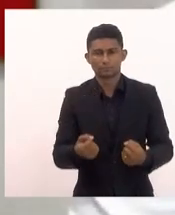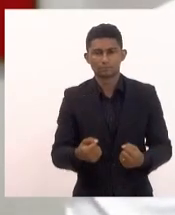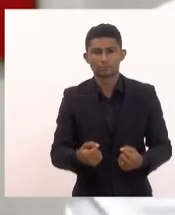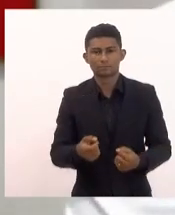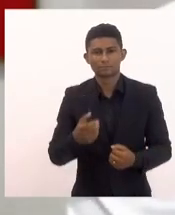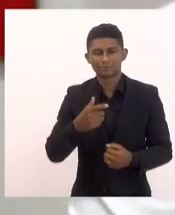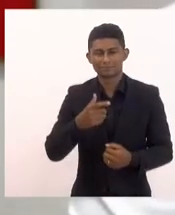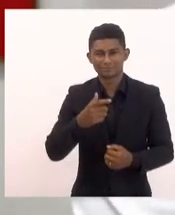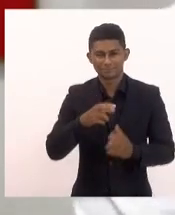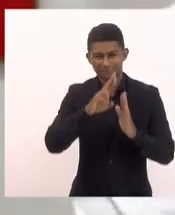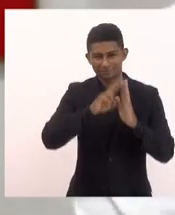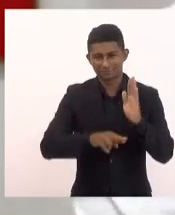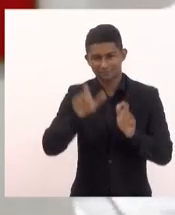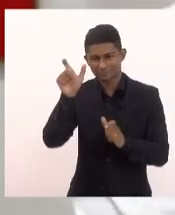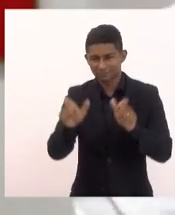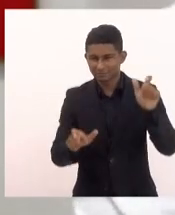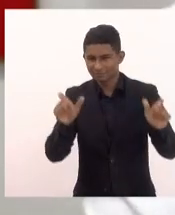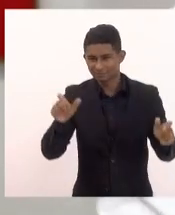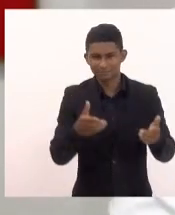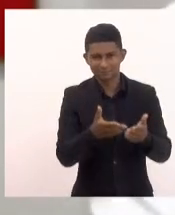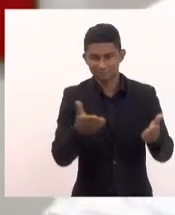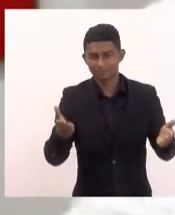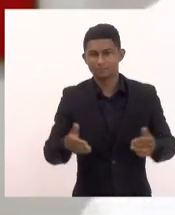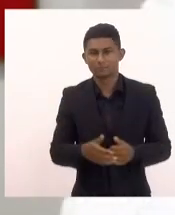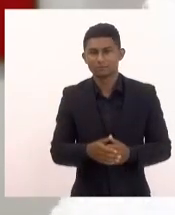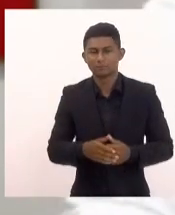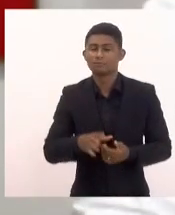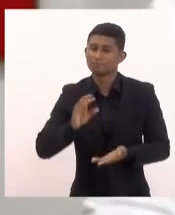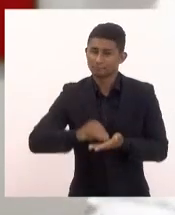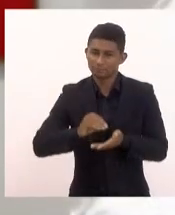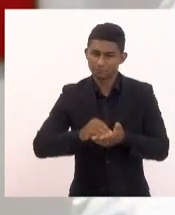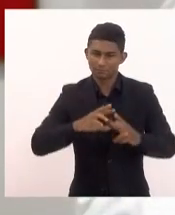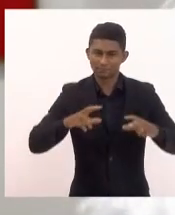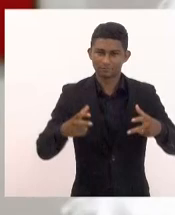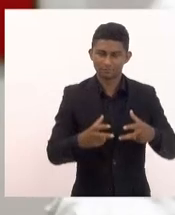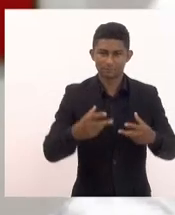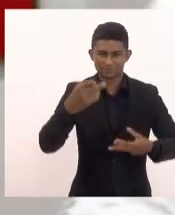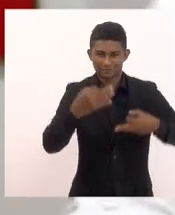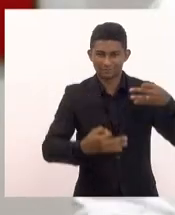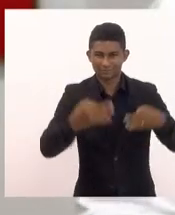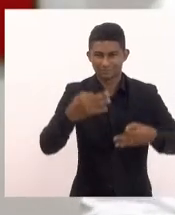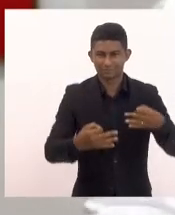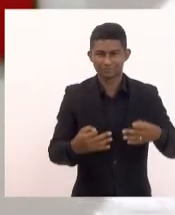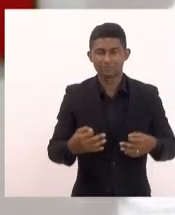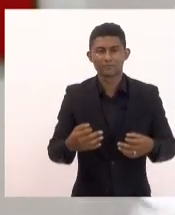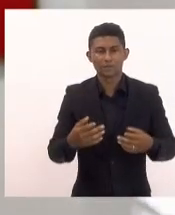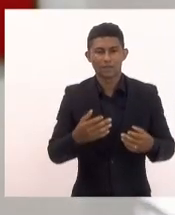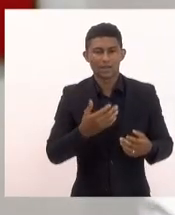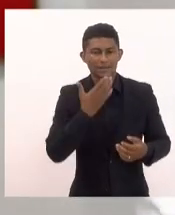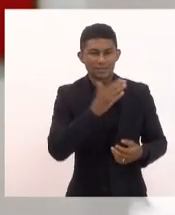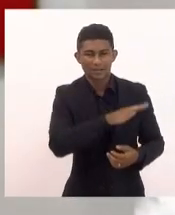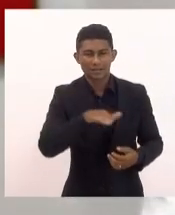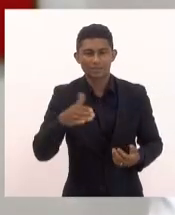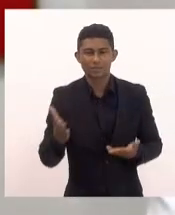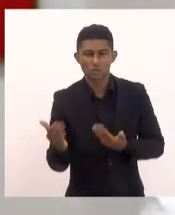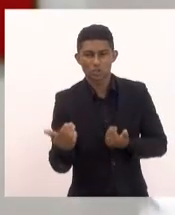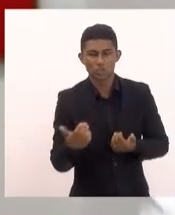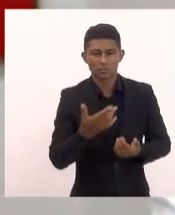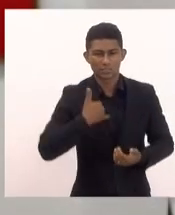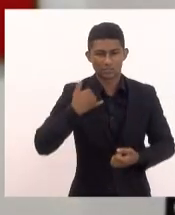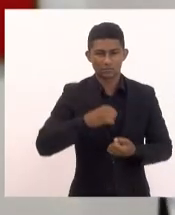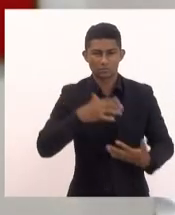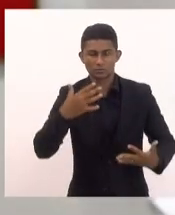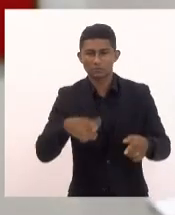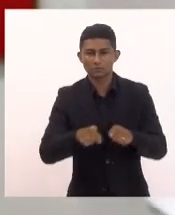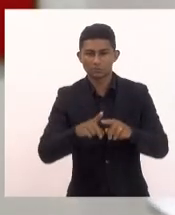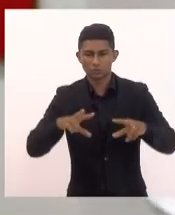Félix, Coronel Salema e Márcio Pacheco. Pendente de pareceres das comissões de Constituição e Justiça de Assuntos da Criança, do Adolescente e do Idoso, Segurança Pública,